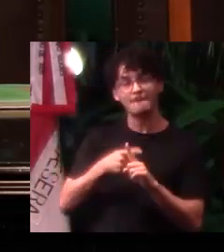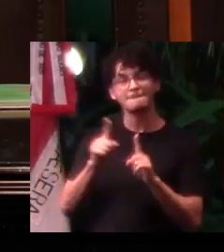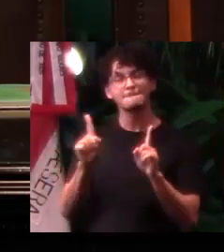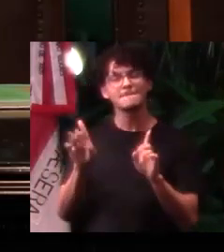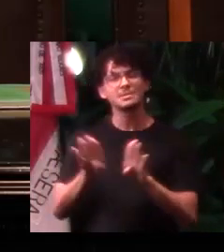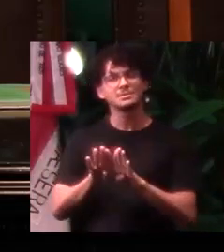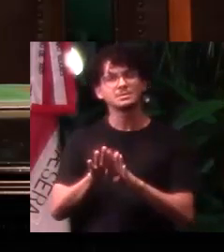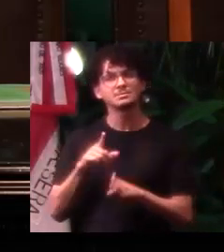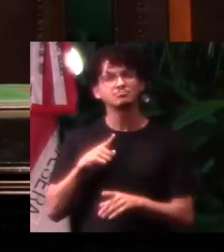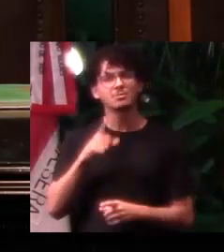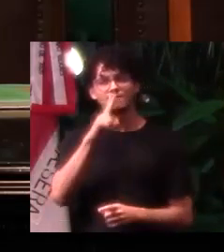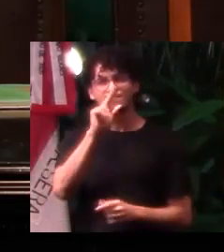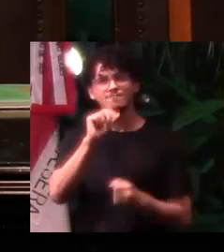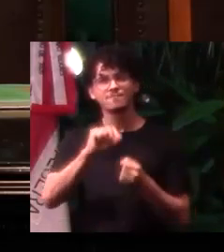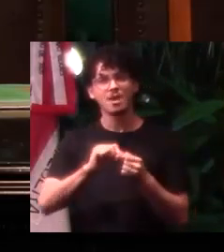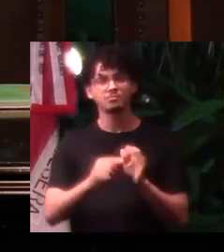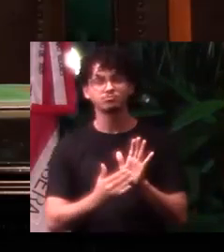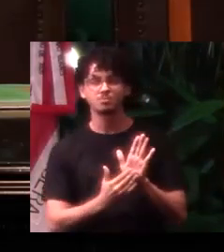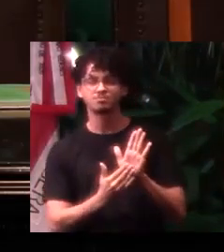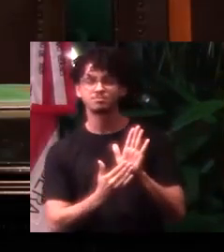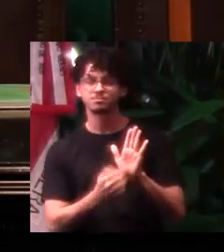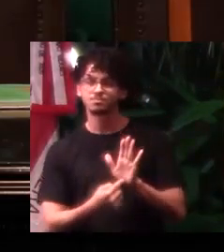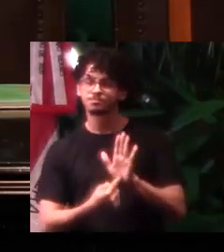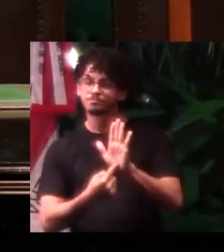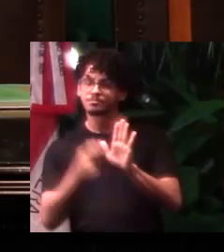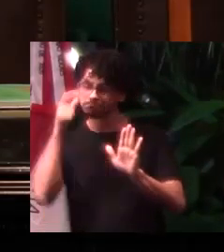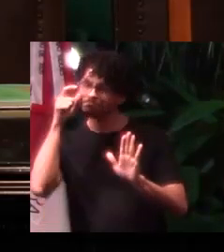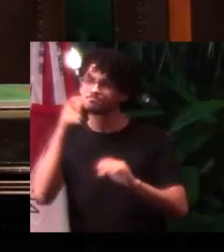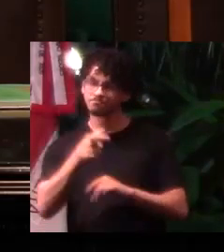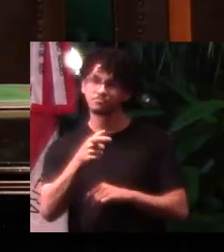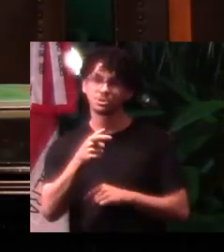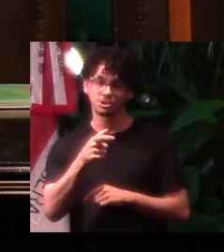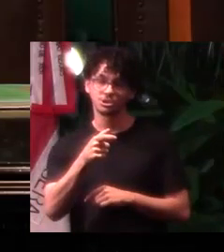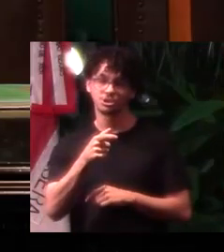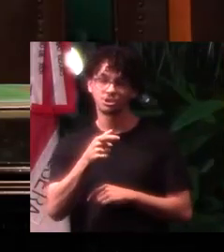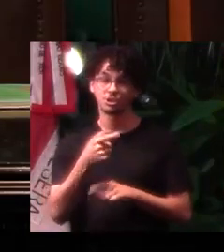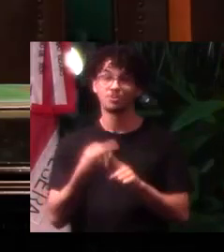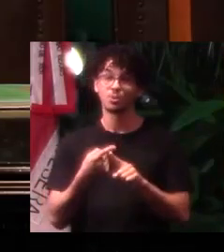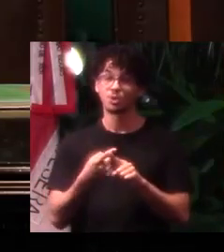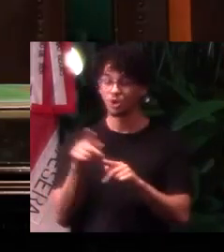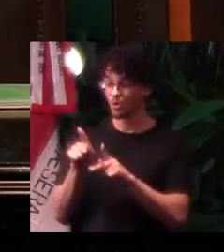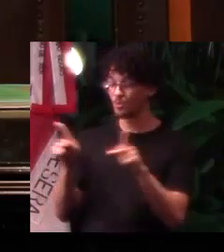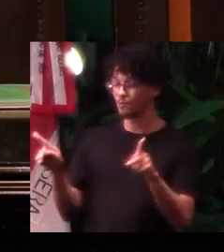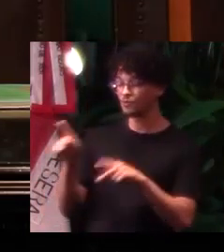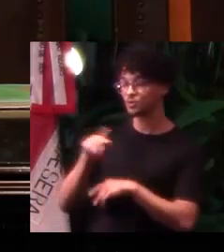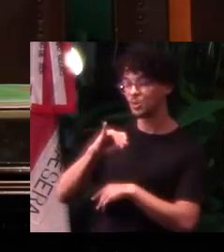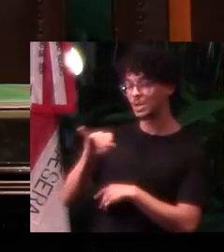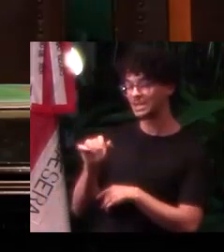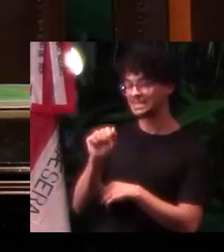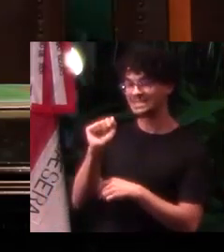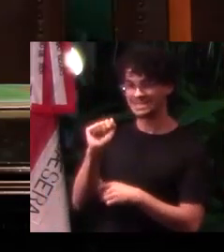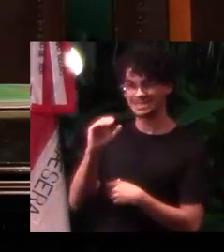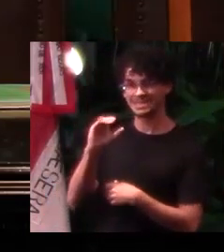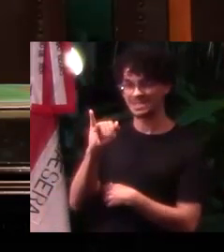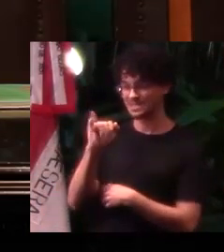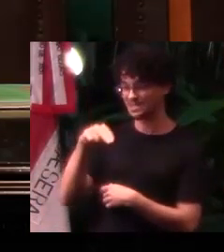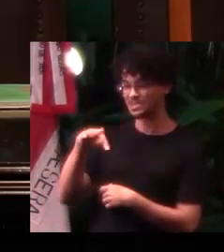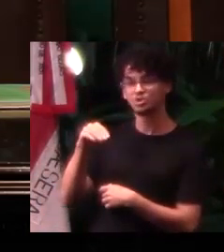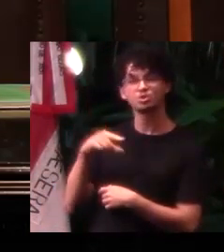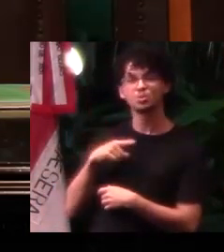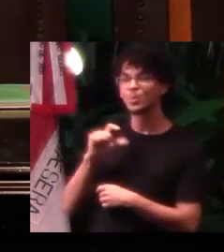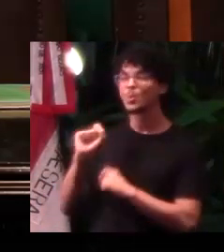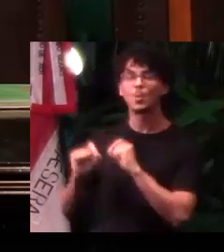um discurso que faz uma proposta que é bem interessante, porque o professor Jacinto conclama no seu discurso